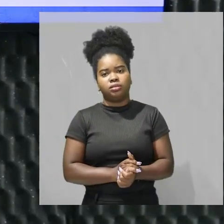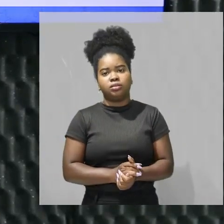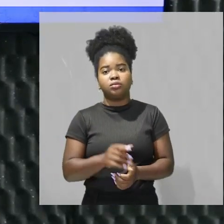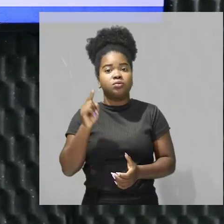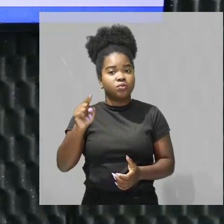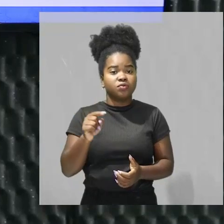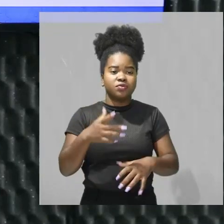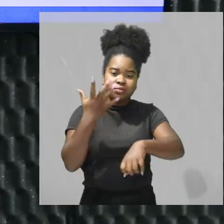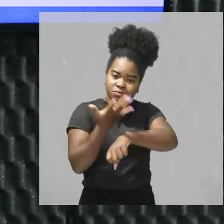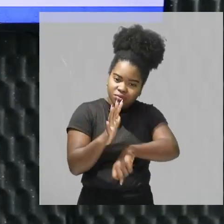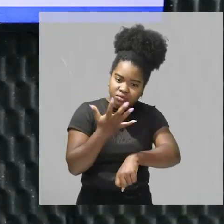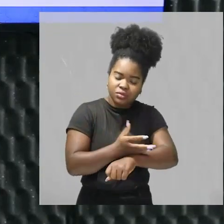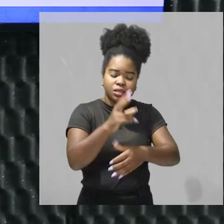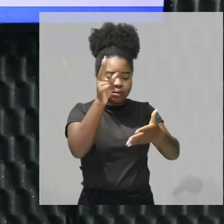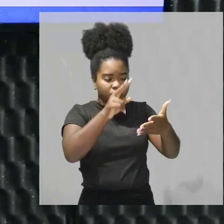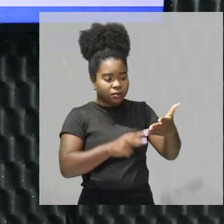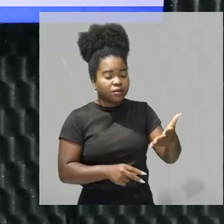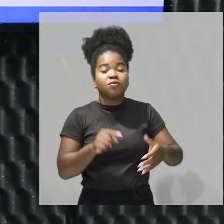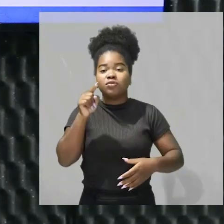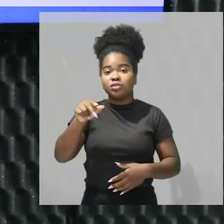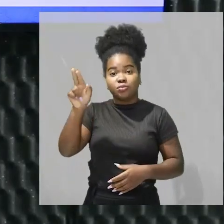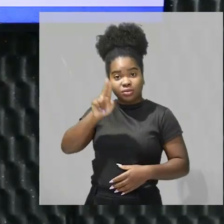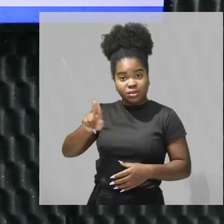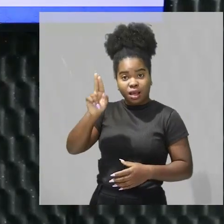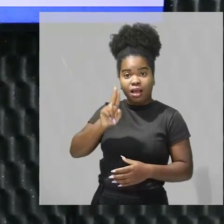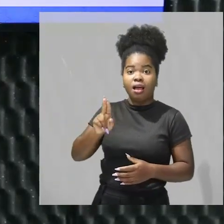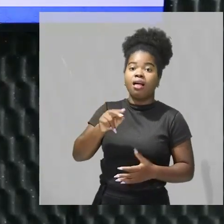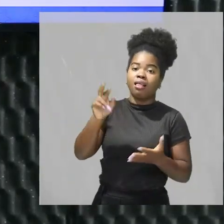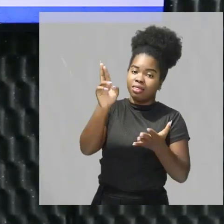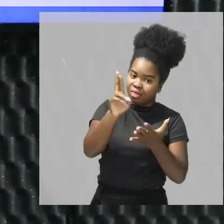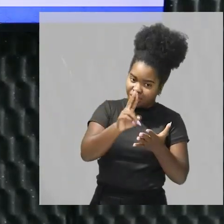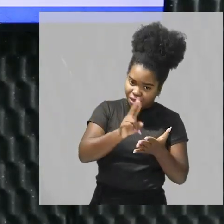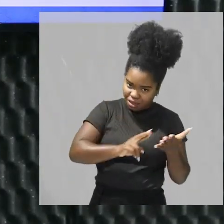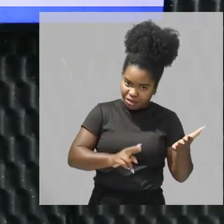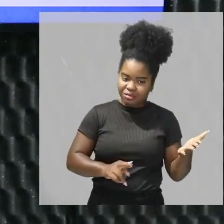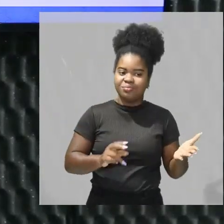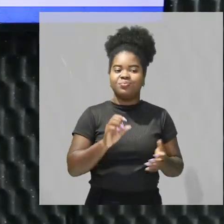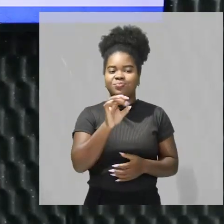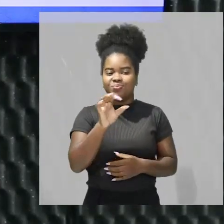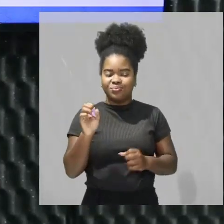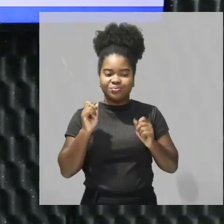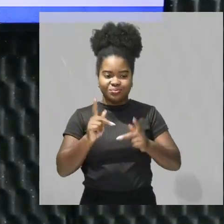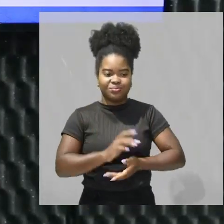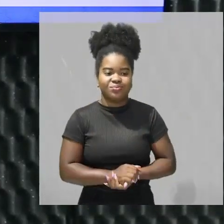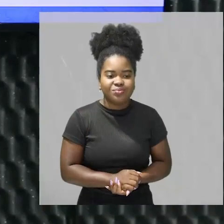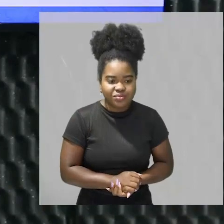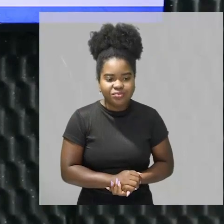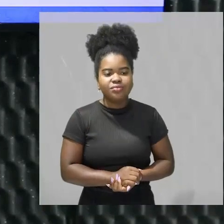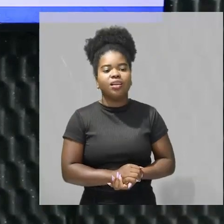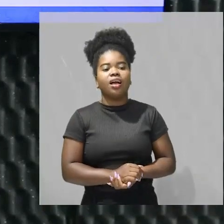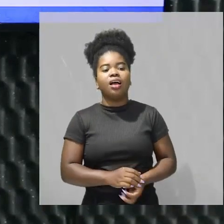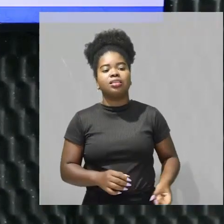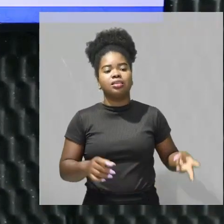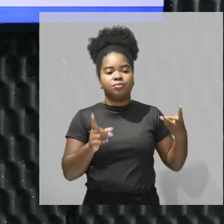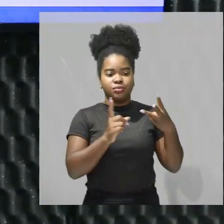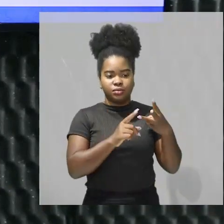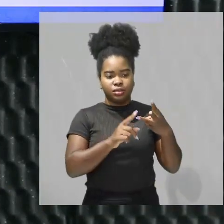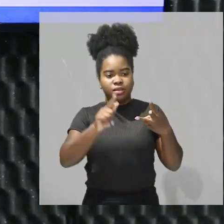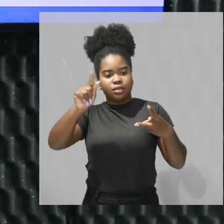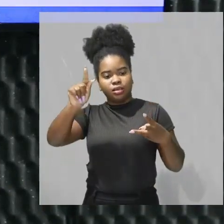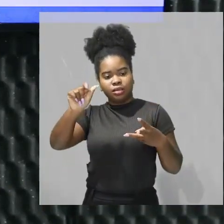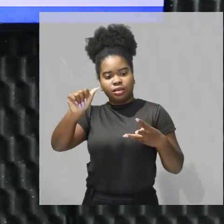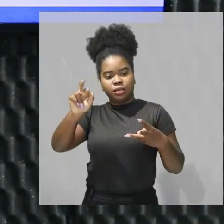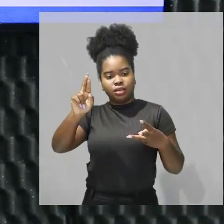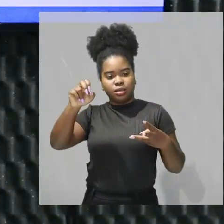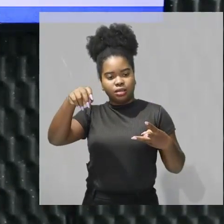terão para usar na redação de vocês. A garantia, que são os conhecimentos implícitos, que apoiam e complementam